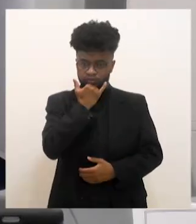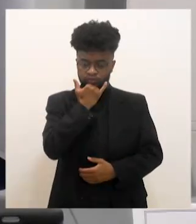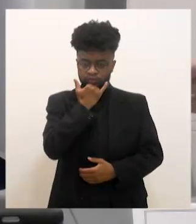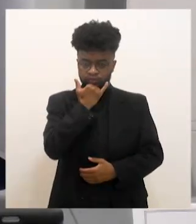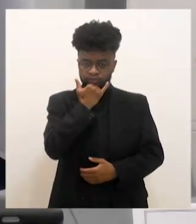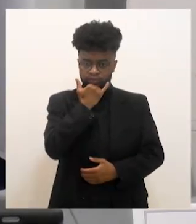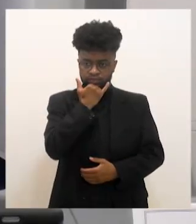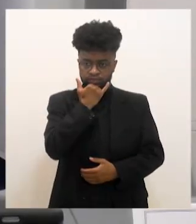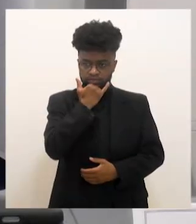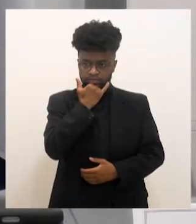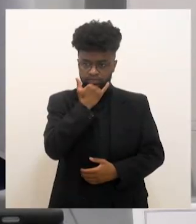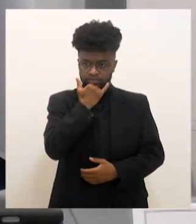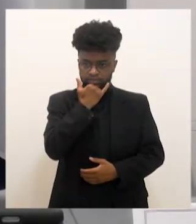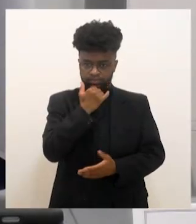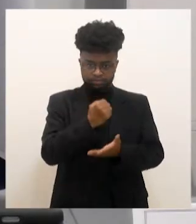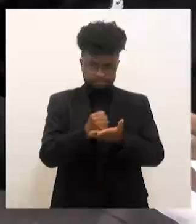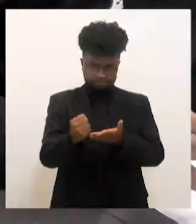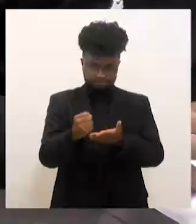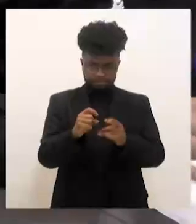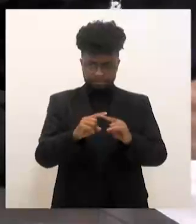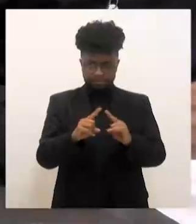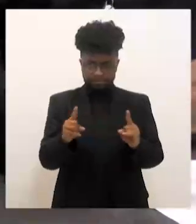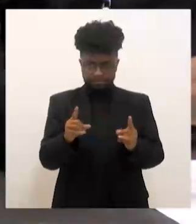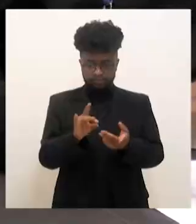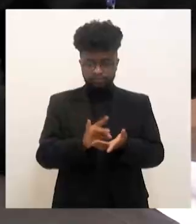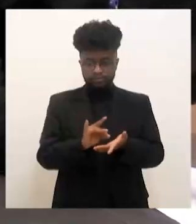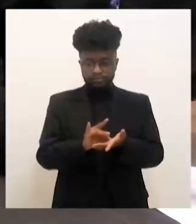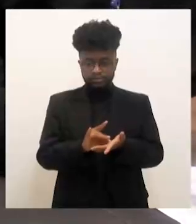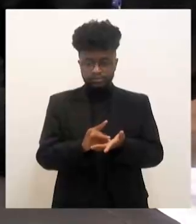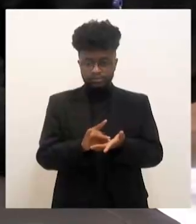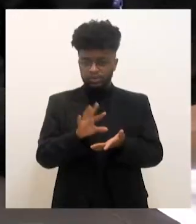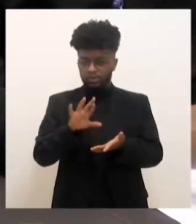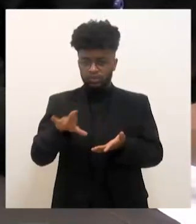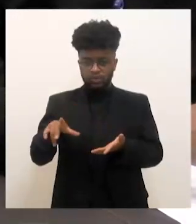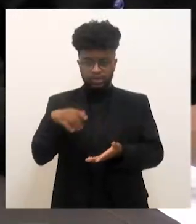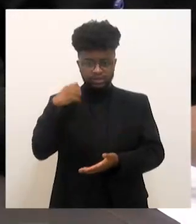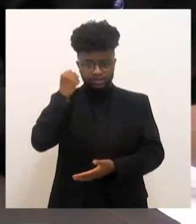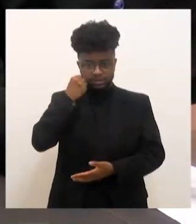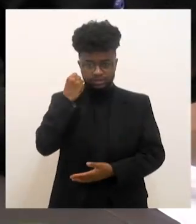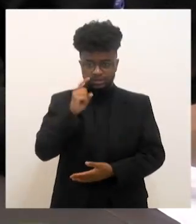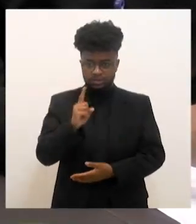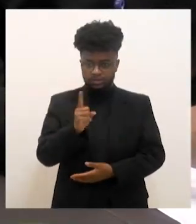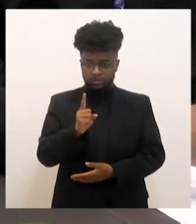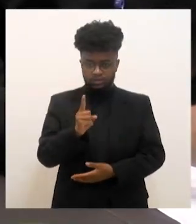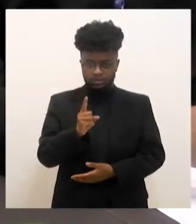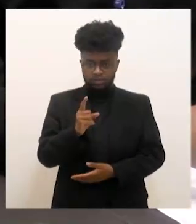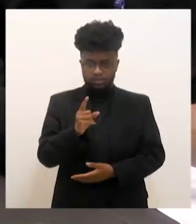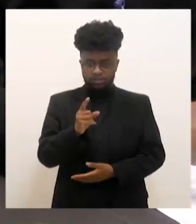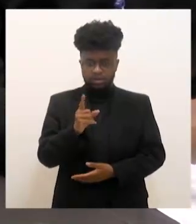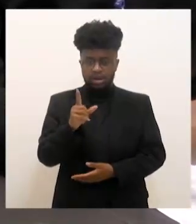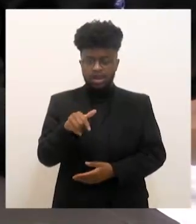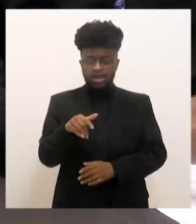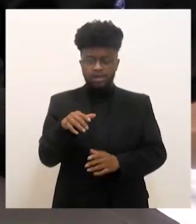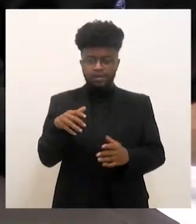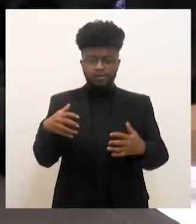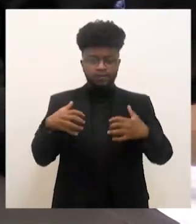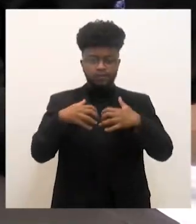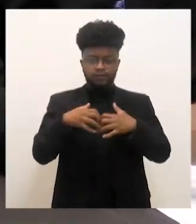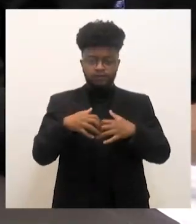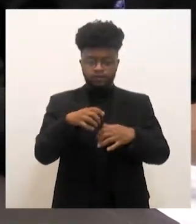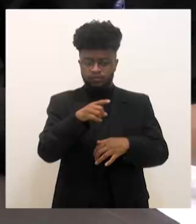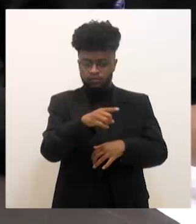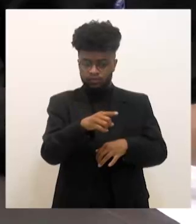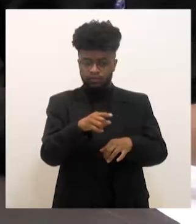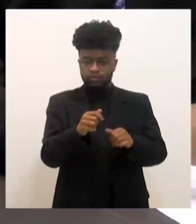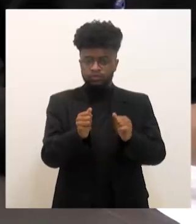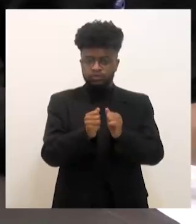desculpas passadas, mas, na verdade, não foi o senador Rodrigo Pacheco, foi uma fusão de Vossa Excelência